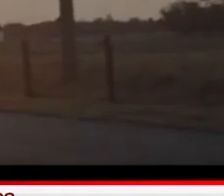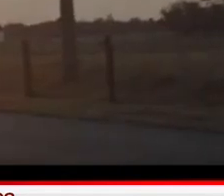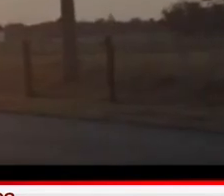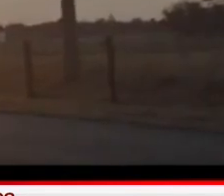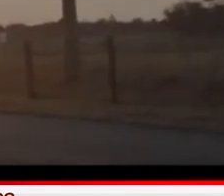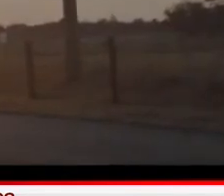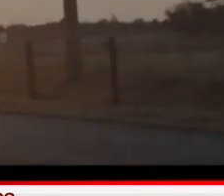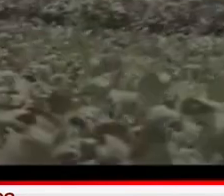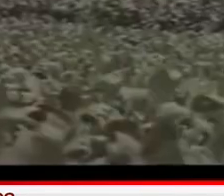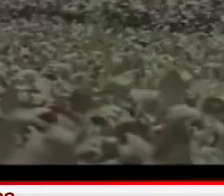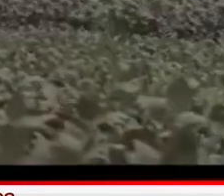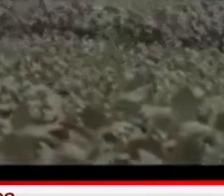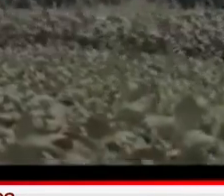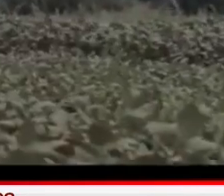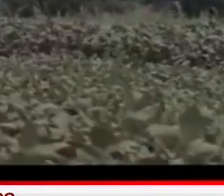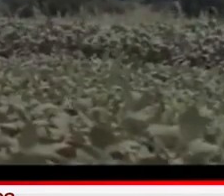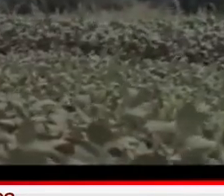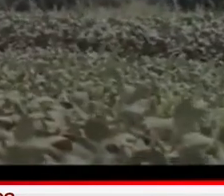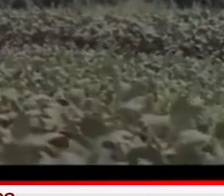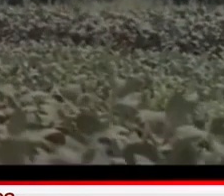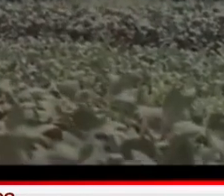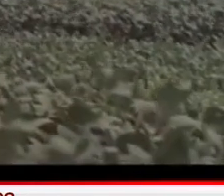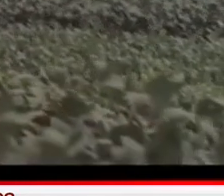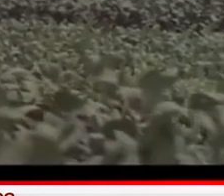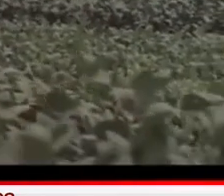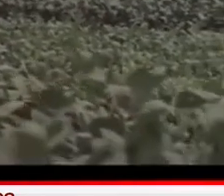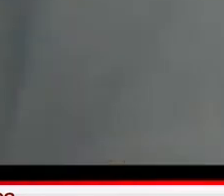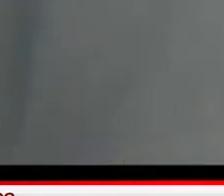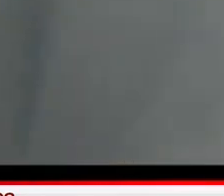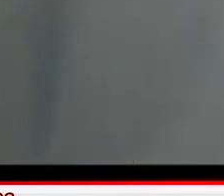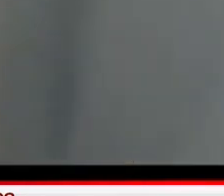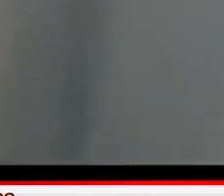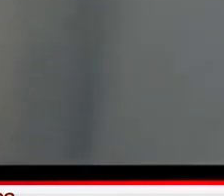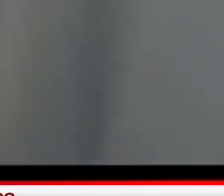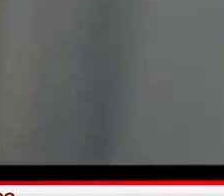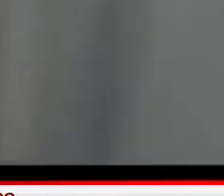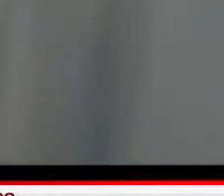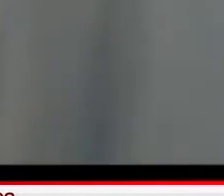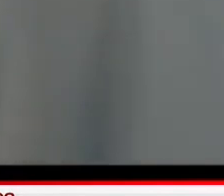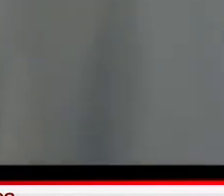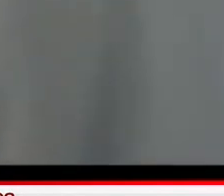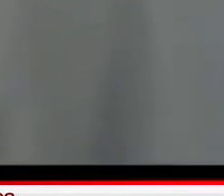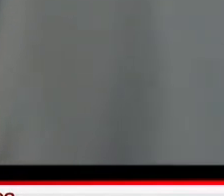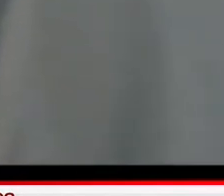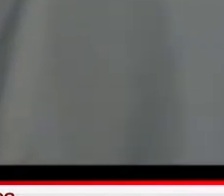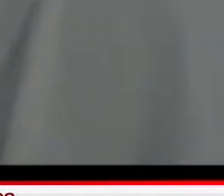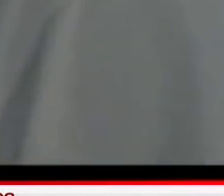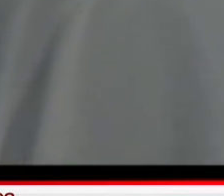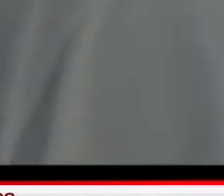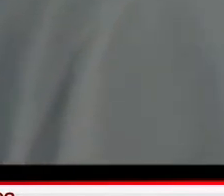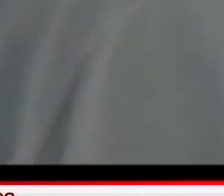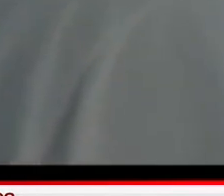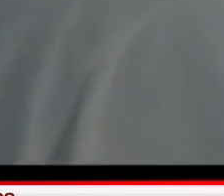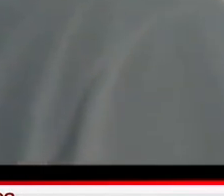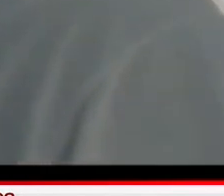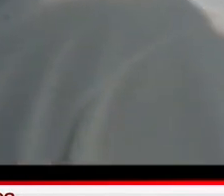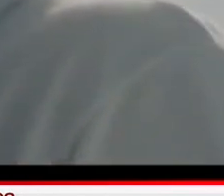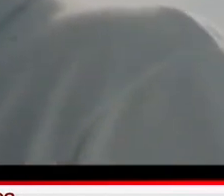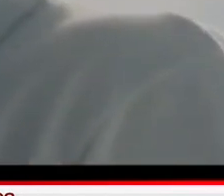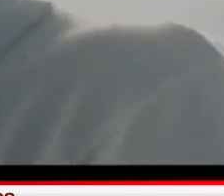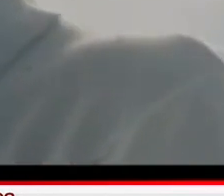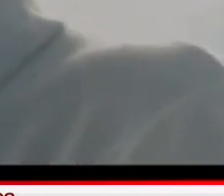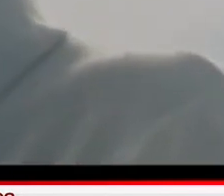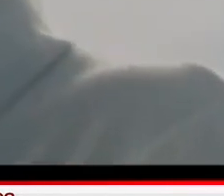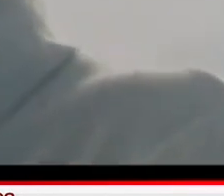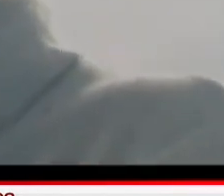para o futuro temos outros grandes desafios estamos desenvolvendo novos modelos de produção para incluir